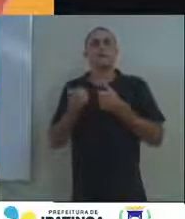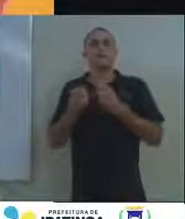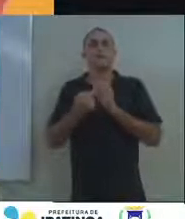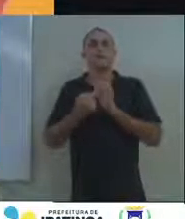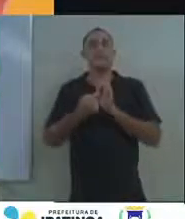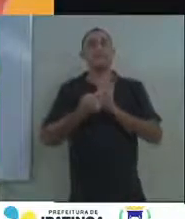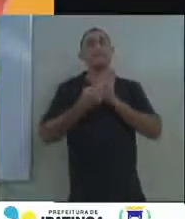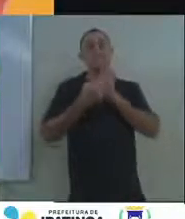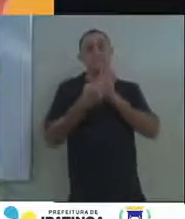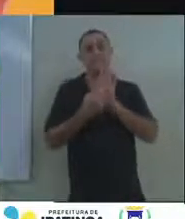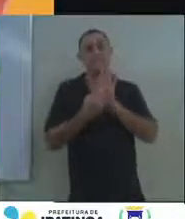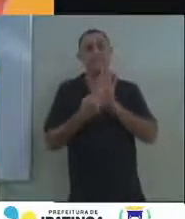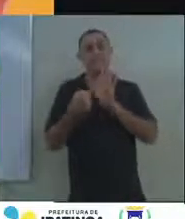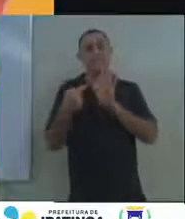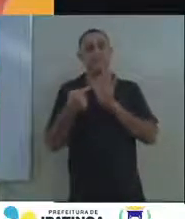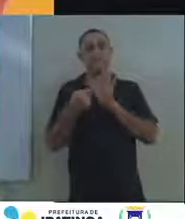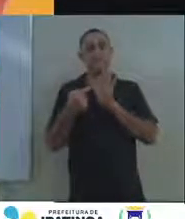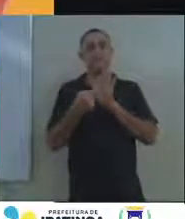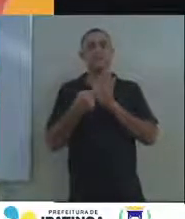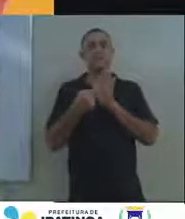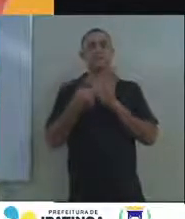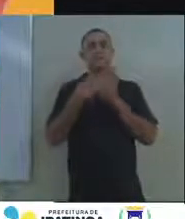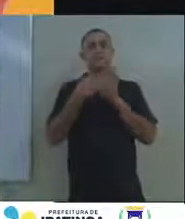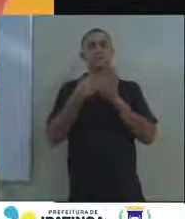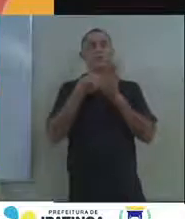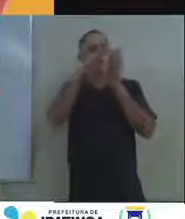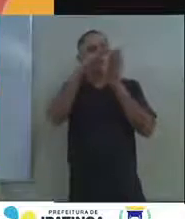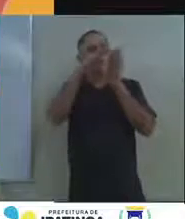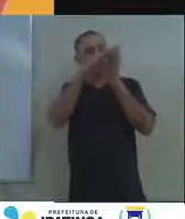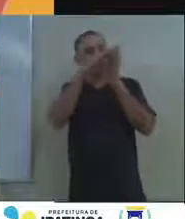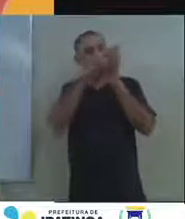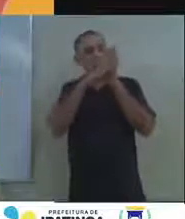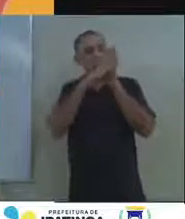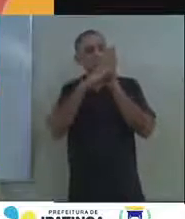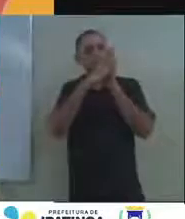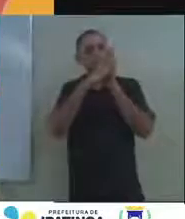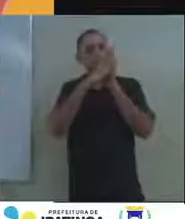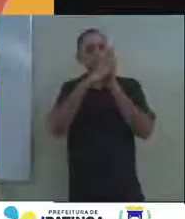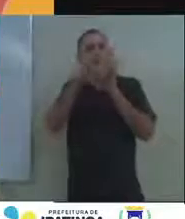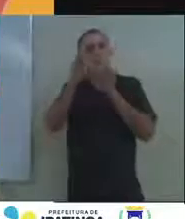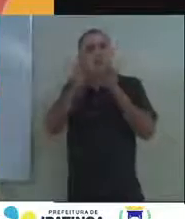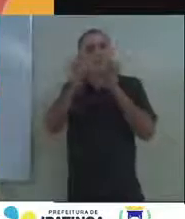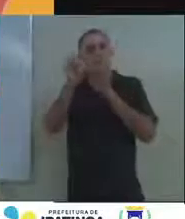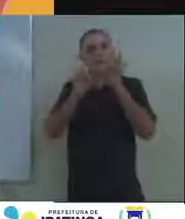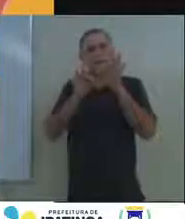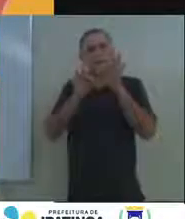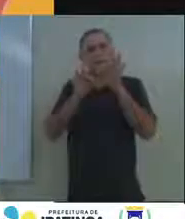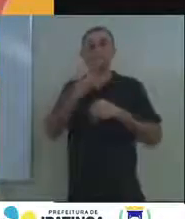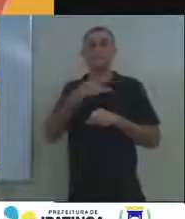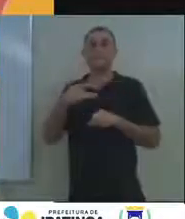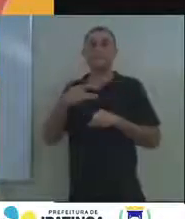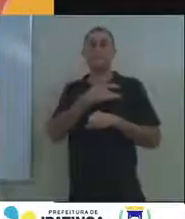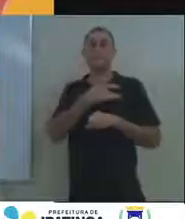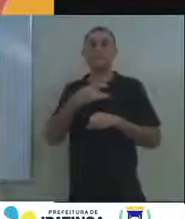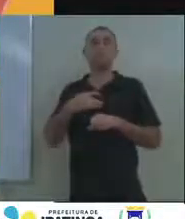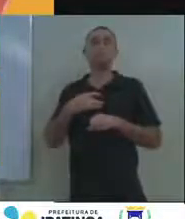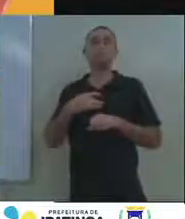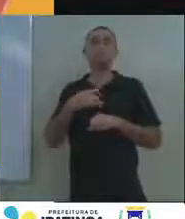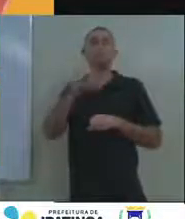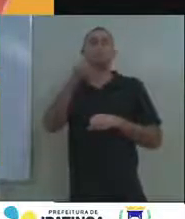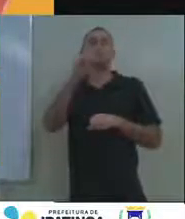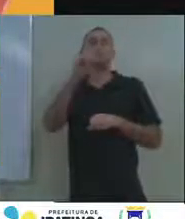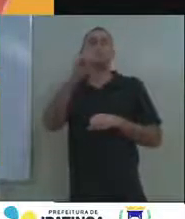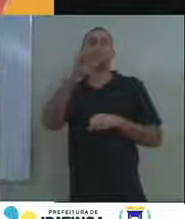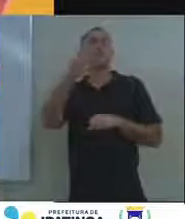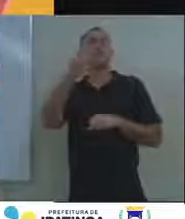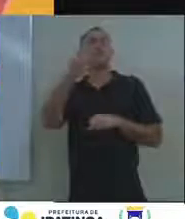apresentar para vocês um programa. Esse programa de saúde vocal chama Saúde Vocal em Foco. Ele